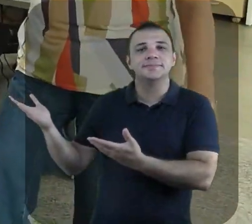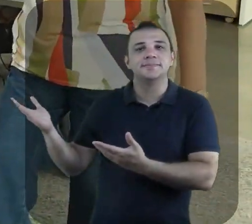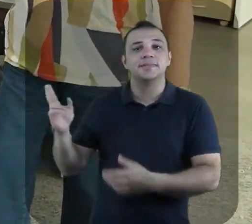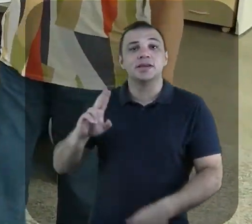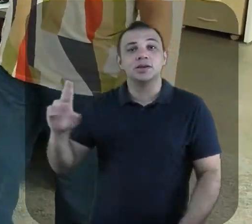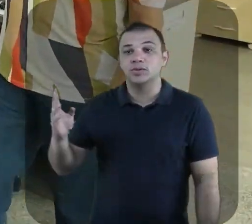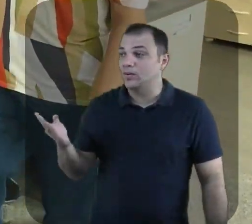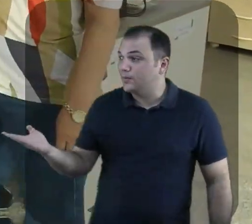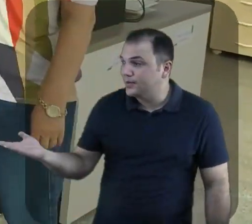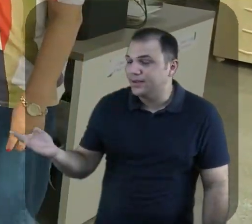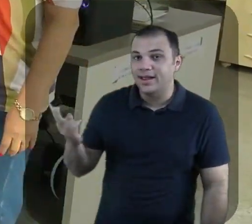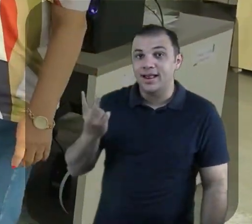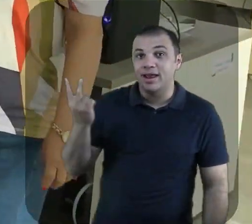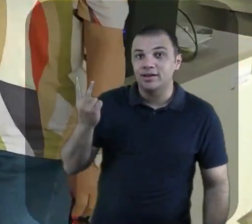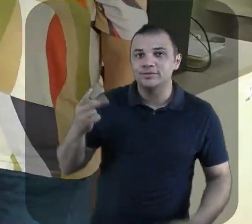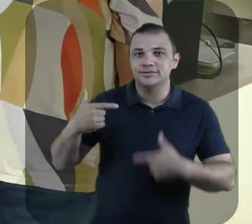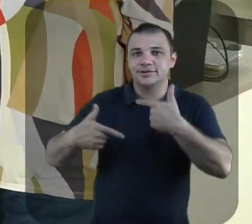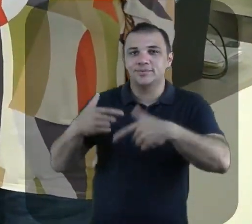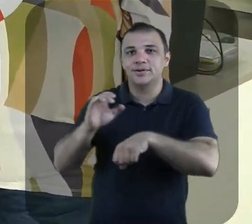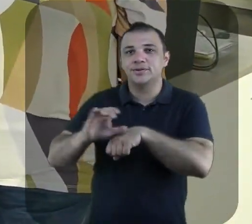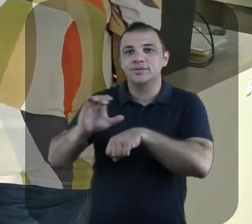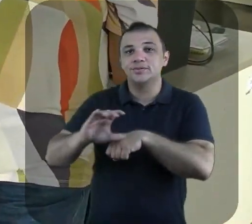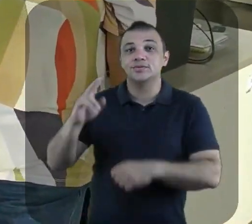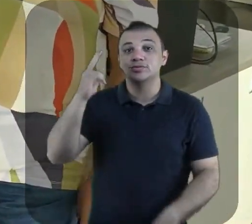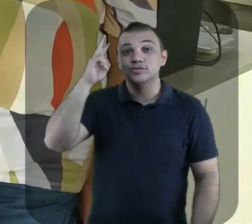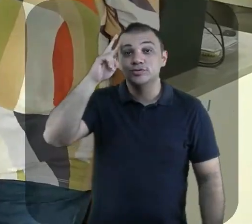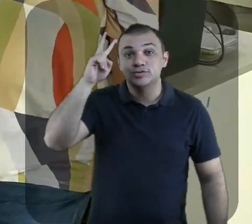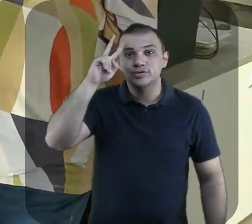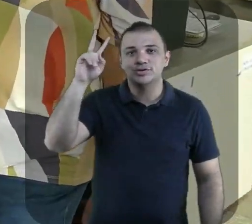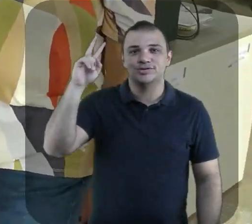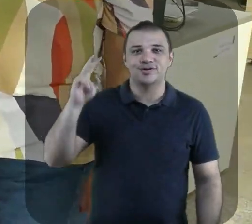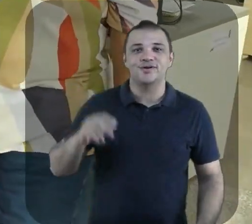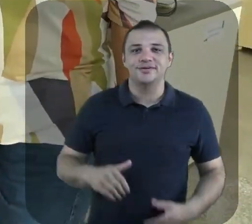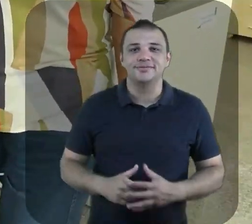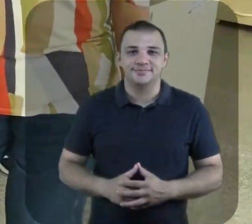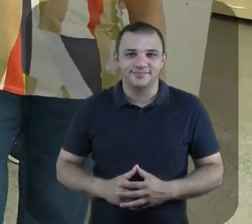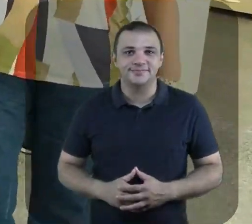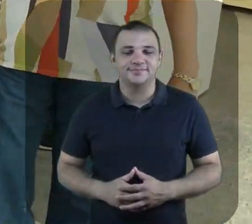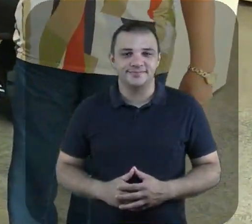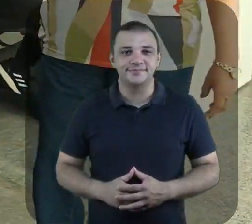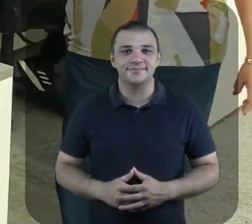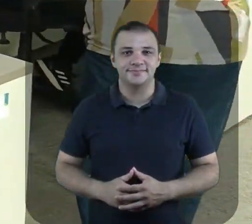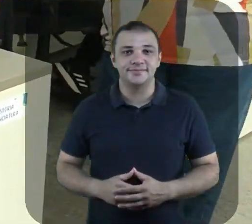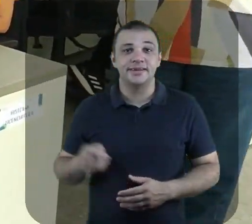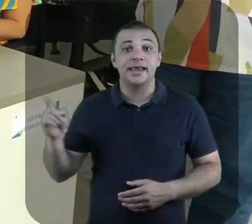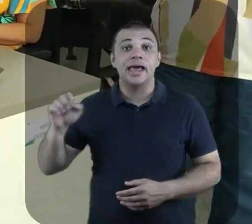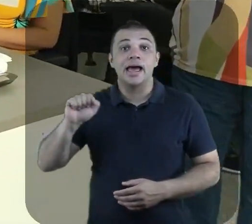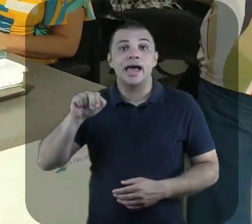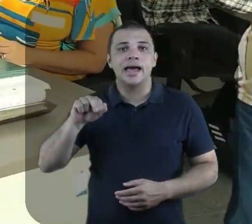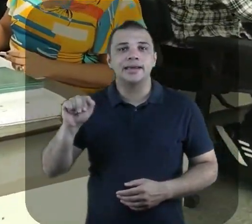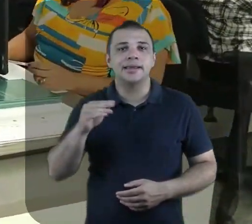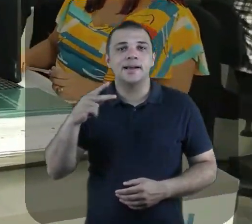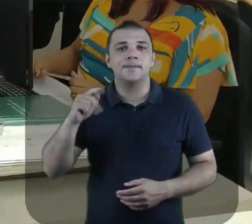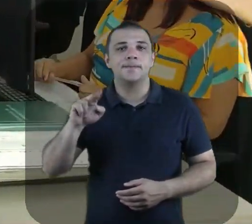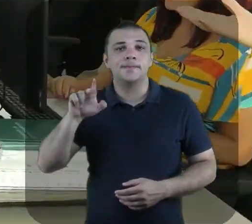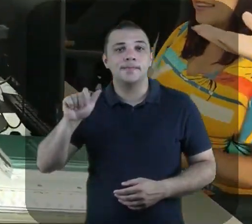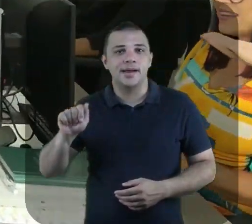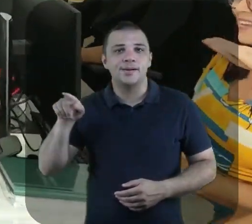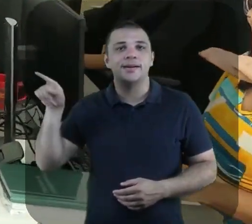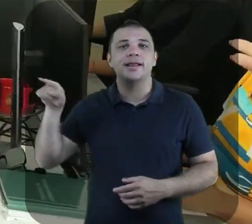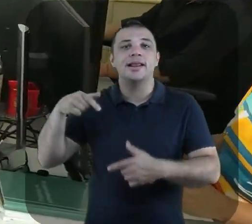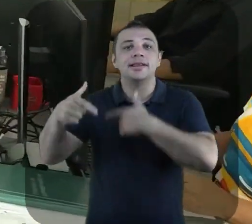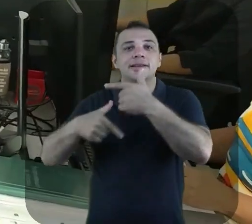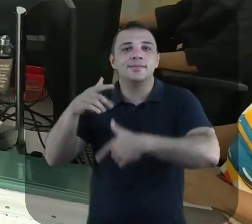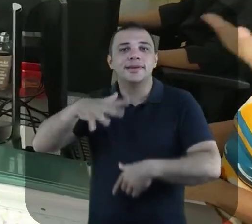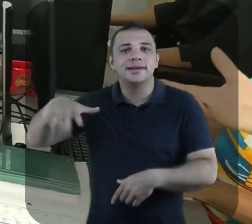Maísa e Vilcilene, da equipe de História. Ana Paula é nossa comunicadora,